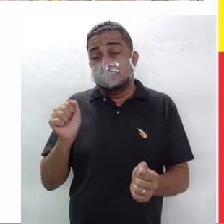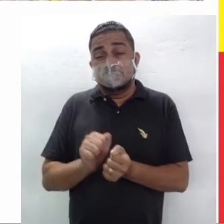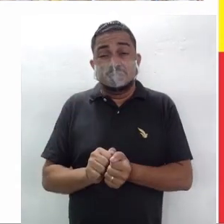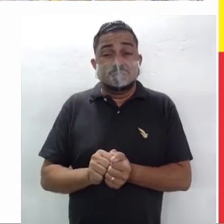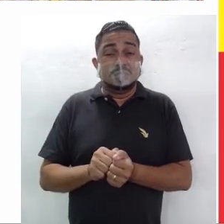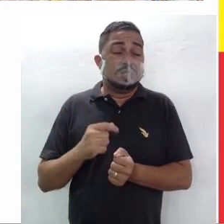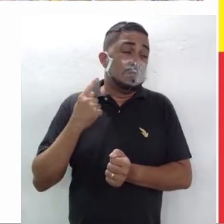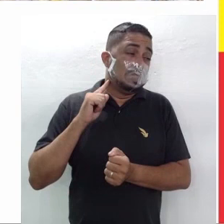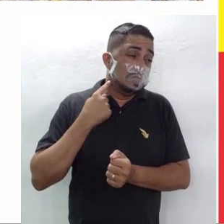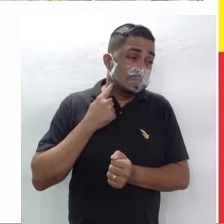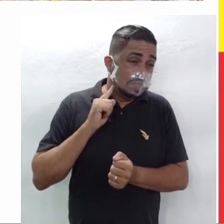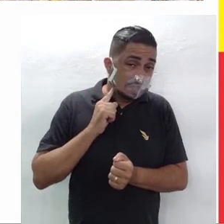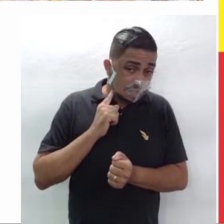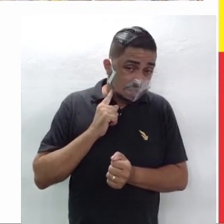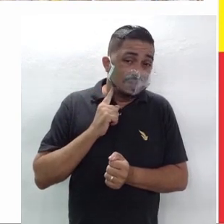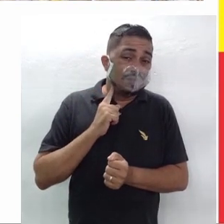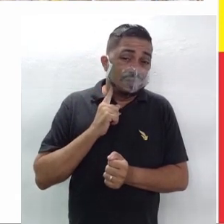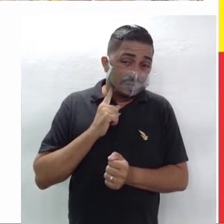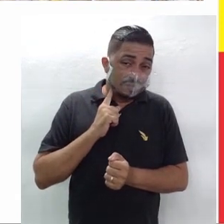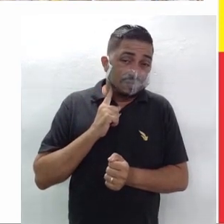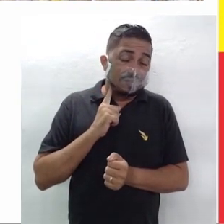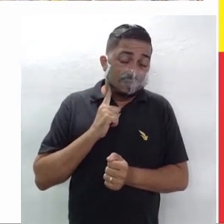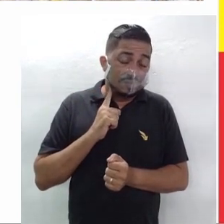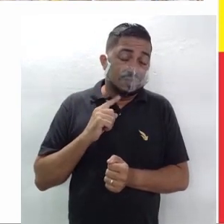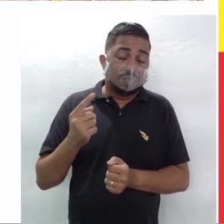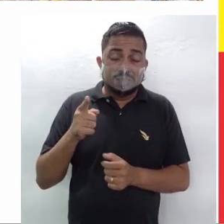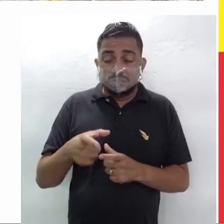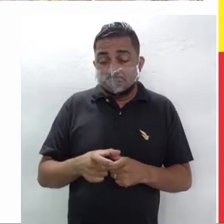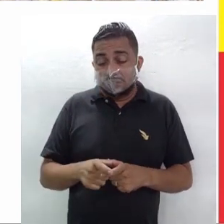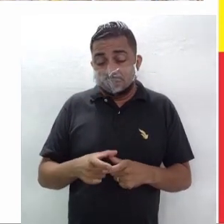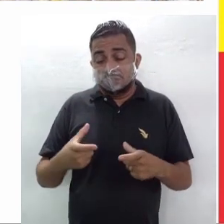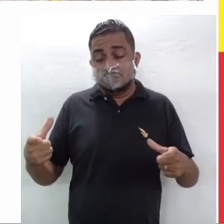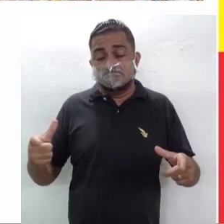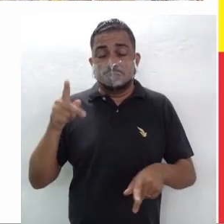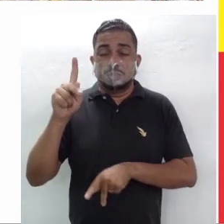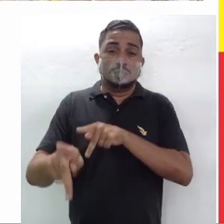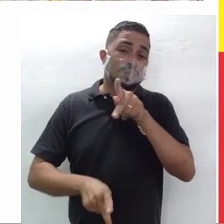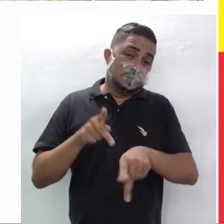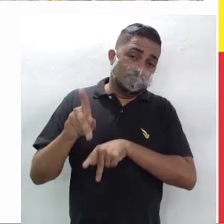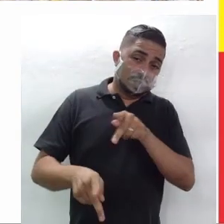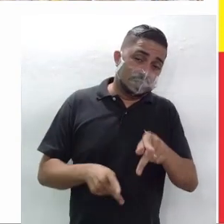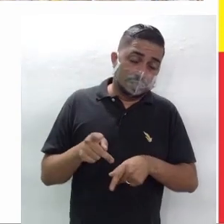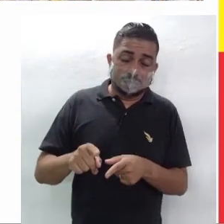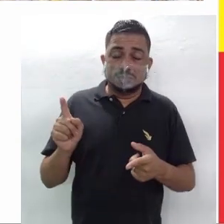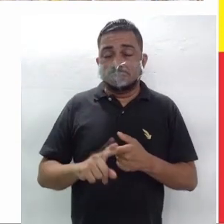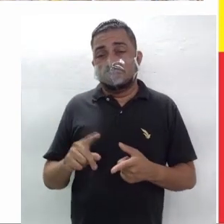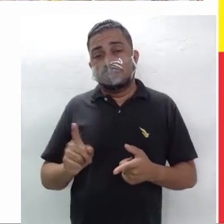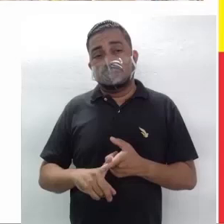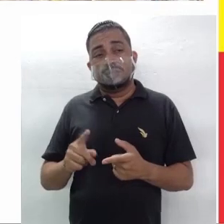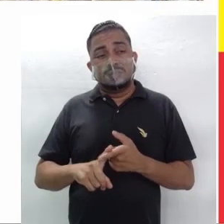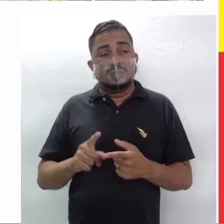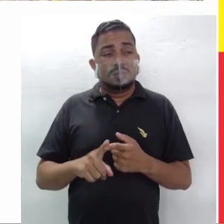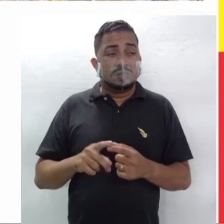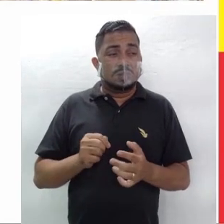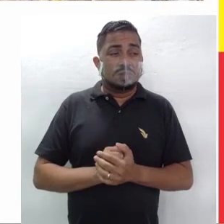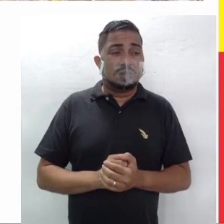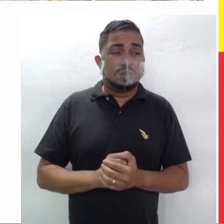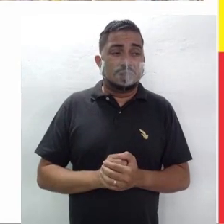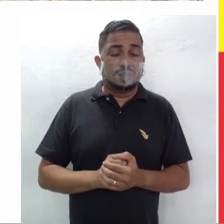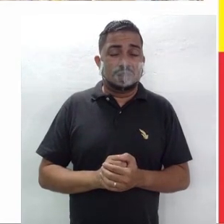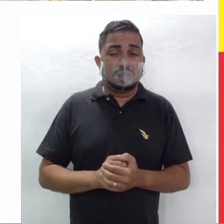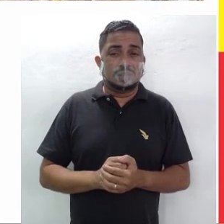de lixo. Isso daí é em relação ao crescimento da nossa população, em